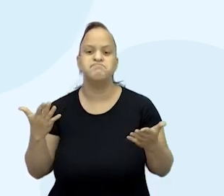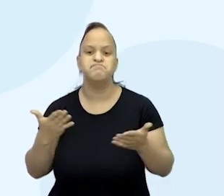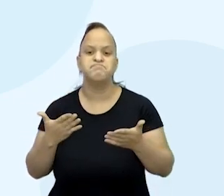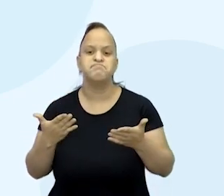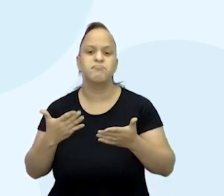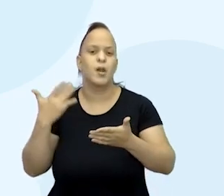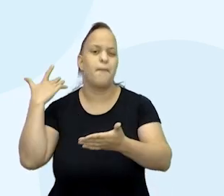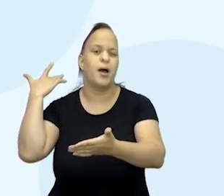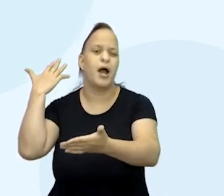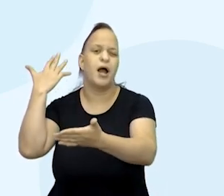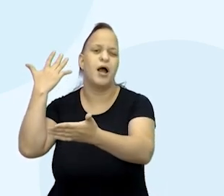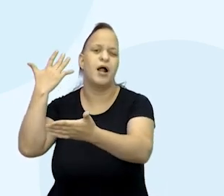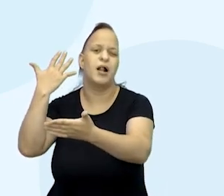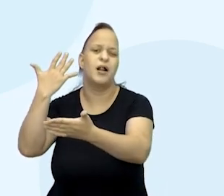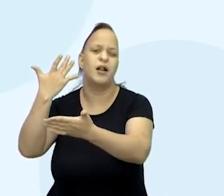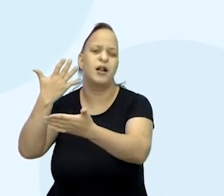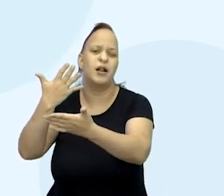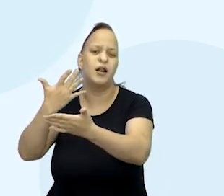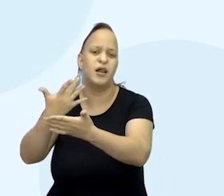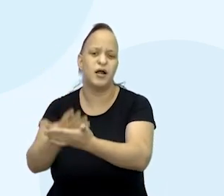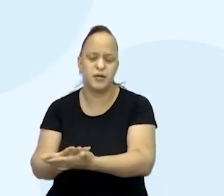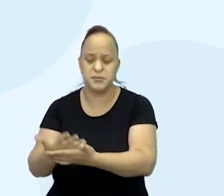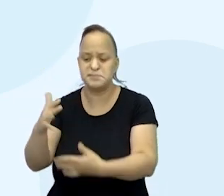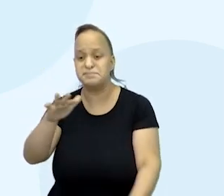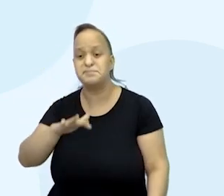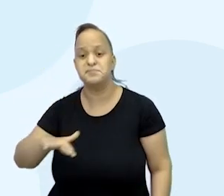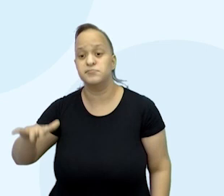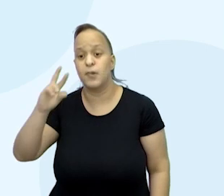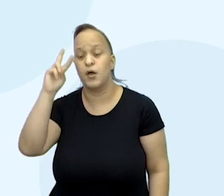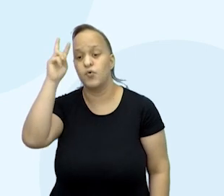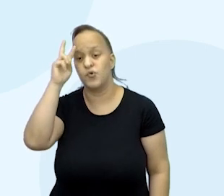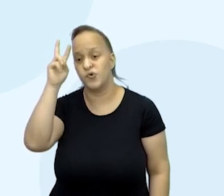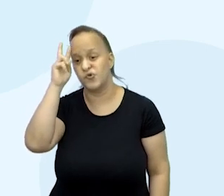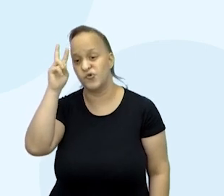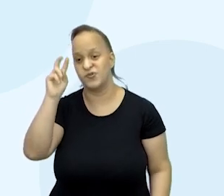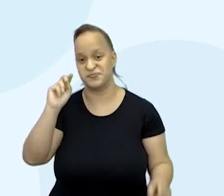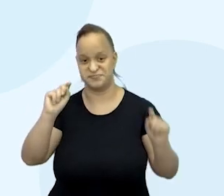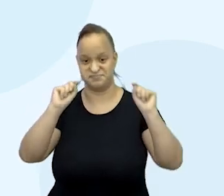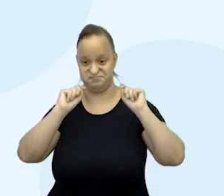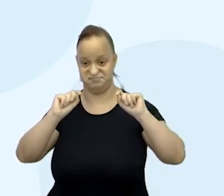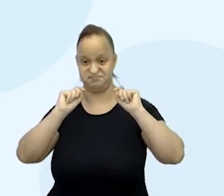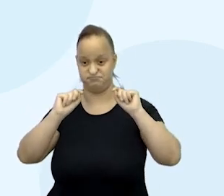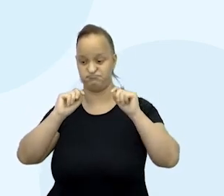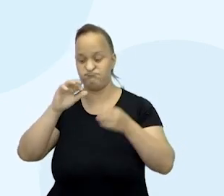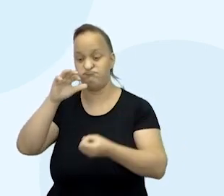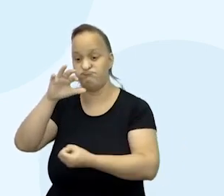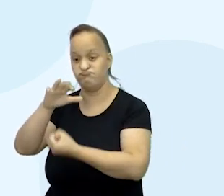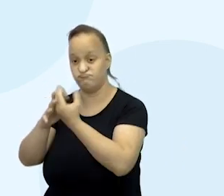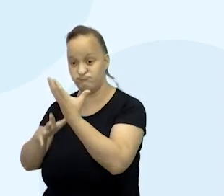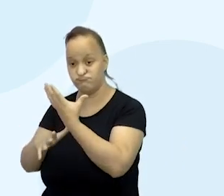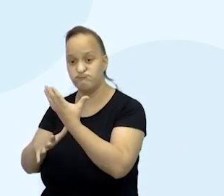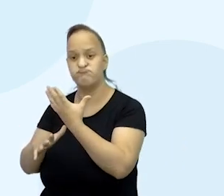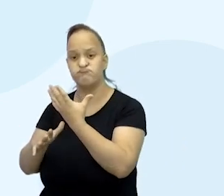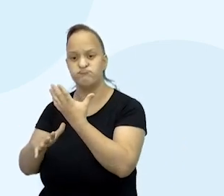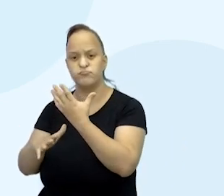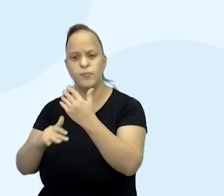de origem, né, da região estudada? Essa região ela surge, né, com um processo